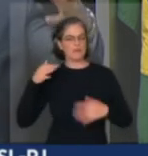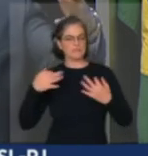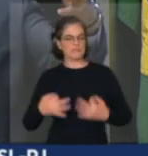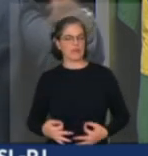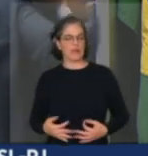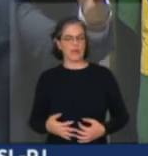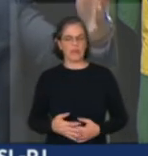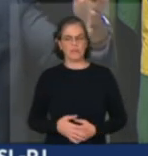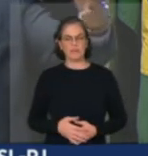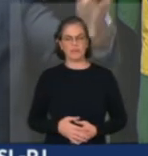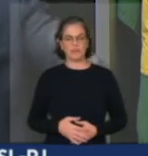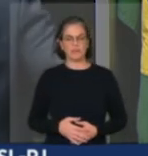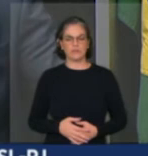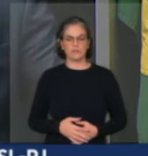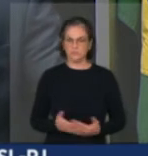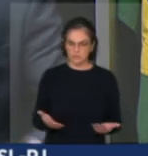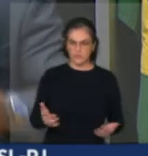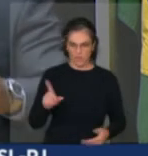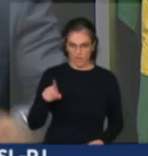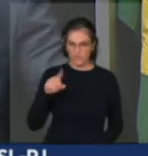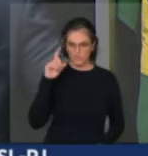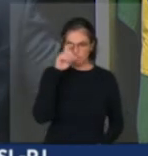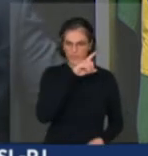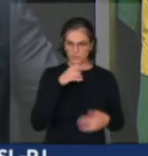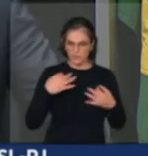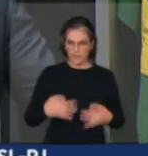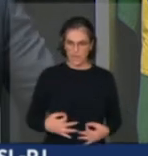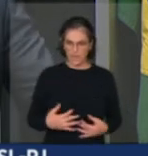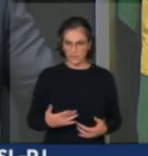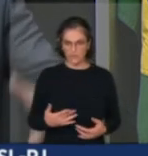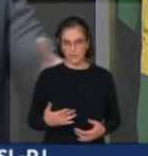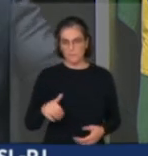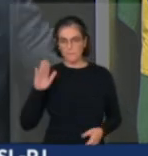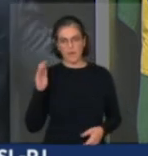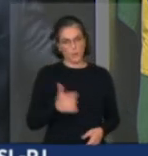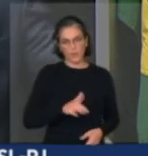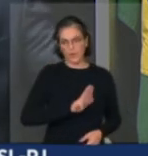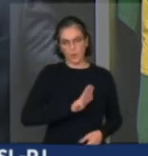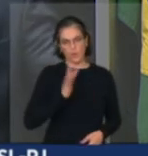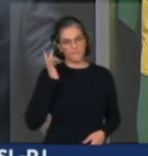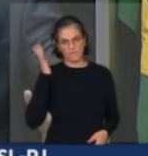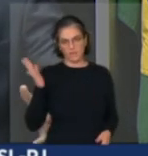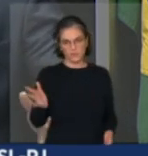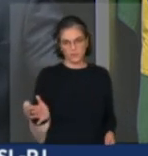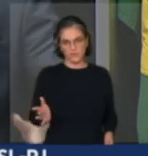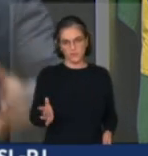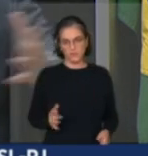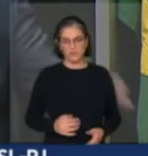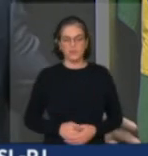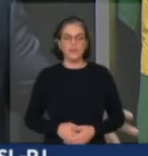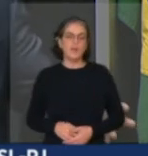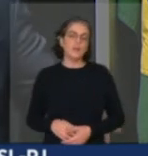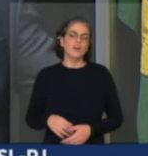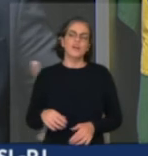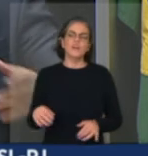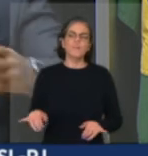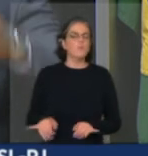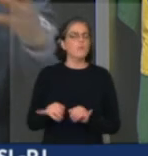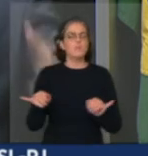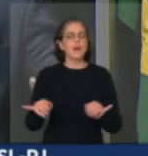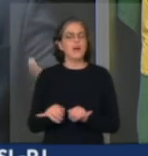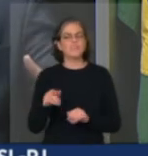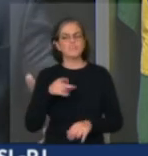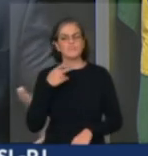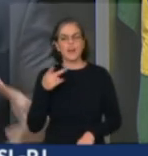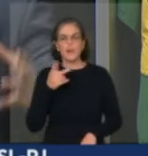se fosse difícil ser mais honesto do que o Lula. Falando que... Aliás, ele teve um